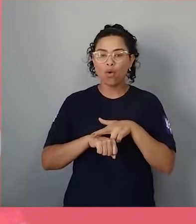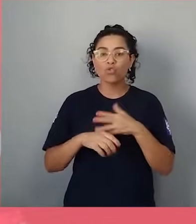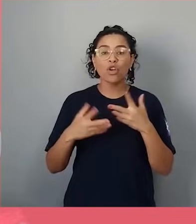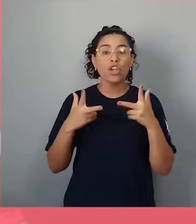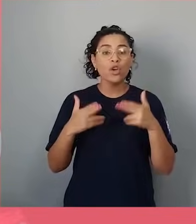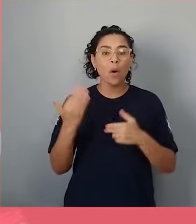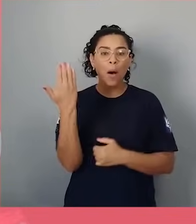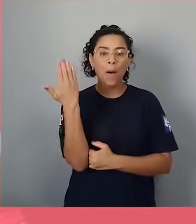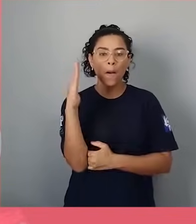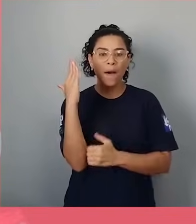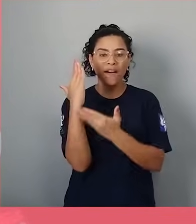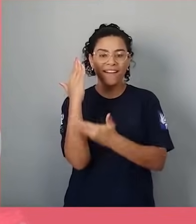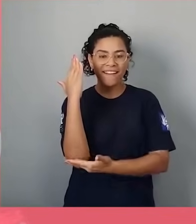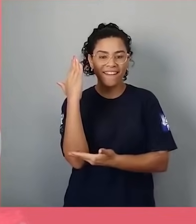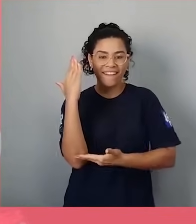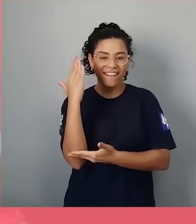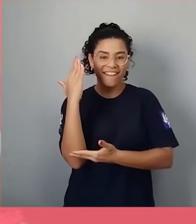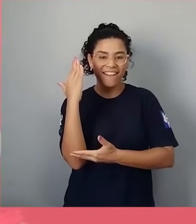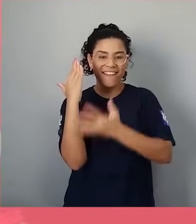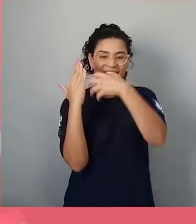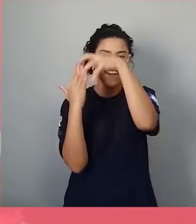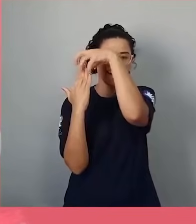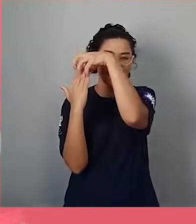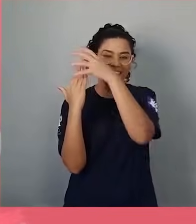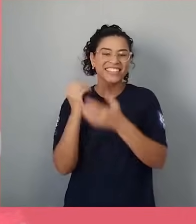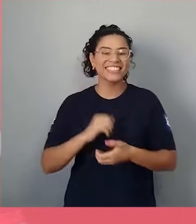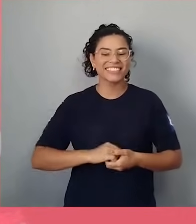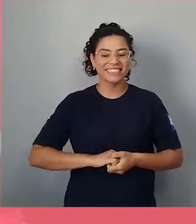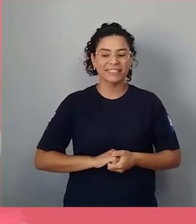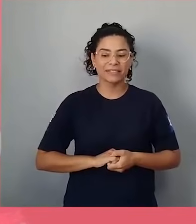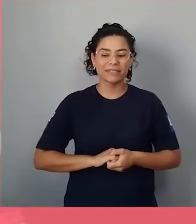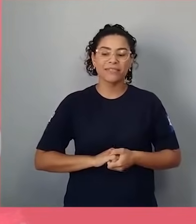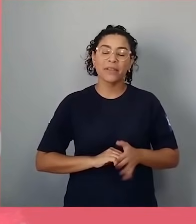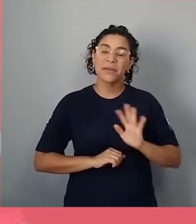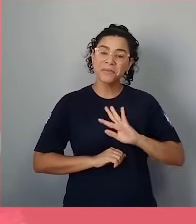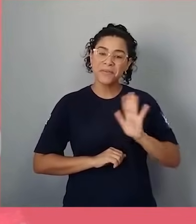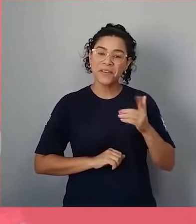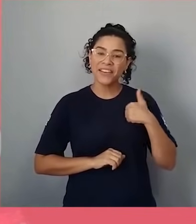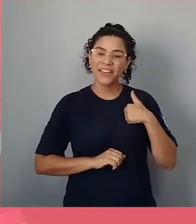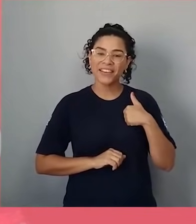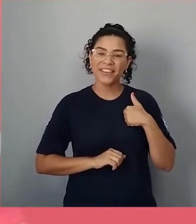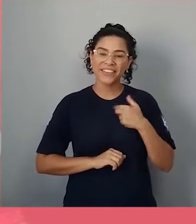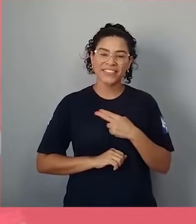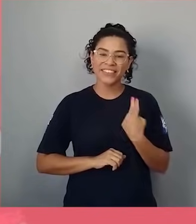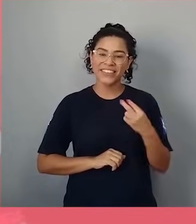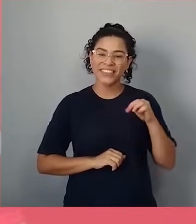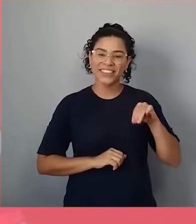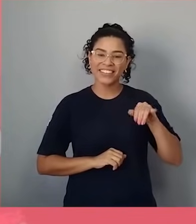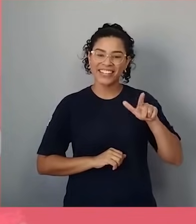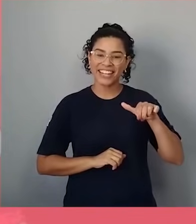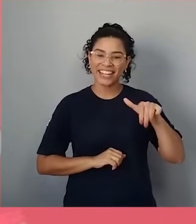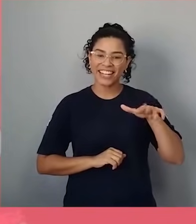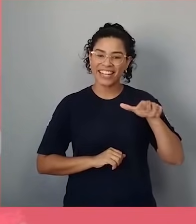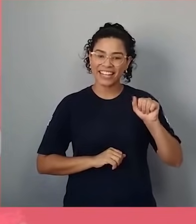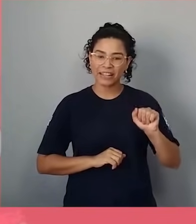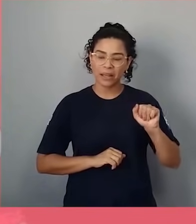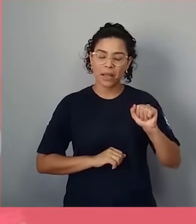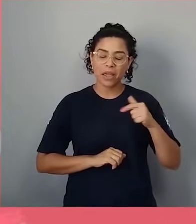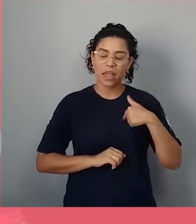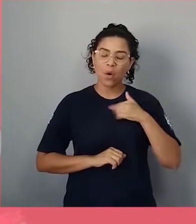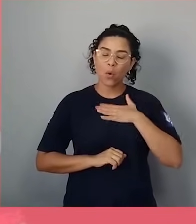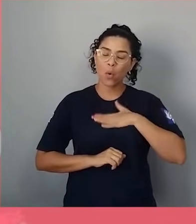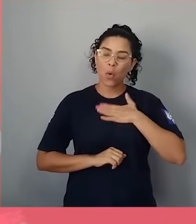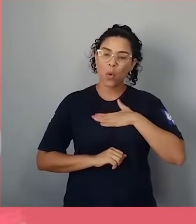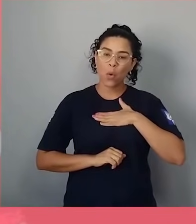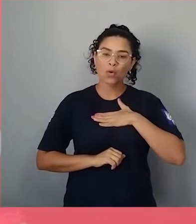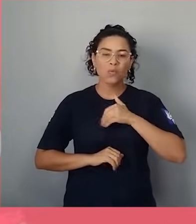minha boneca, igual a coroa. Oi, eu sou a Milena e minha cor favorita